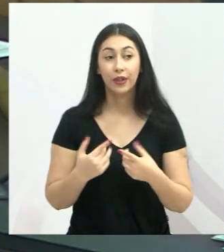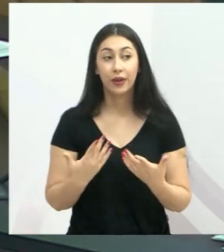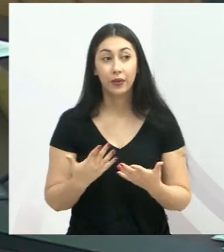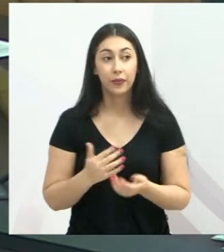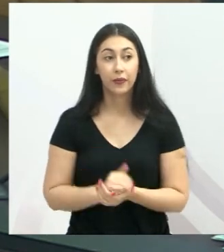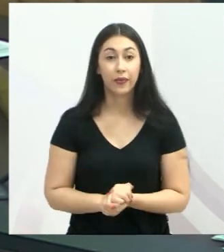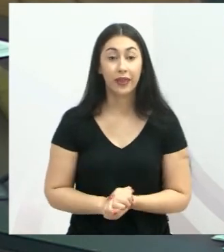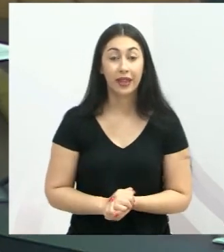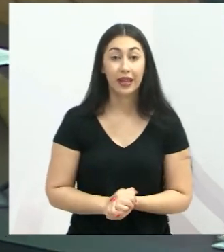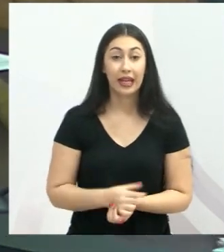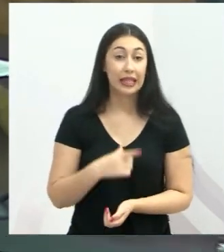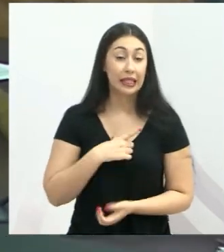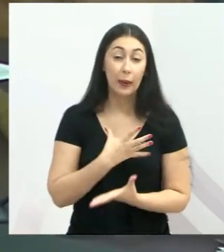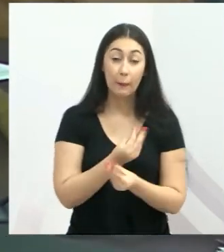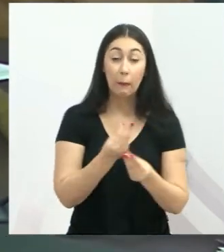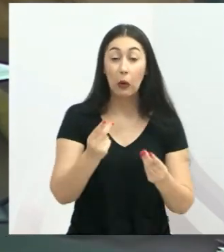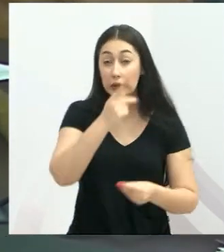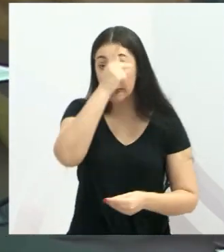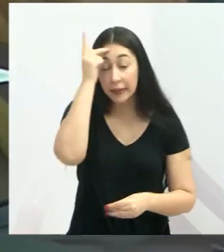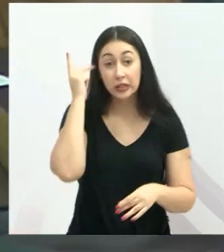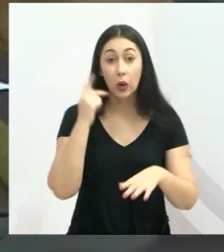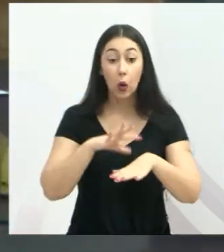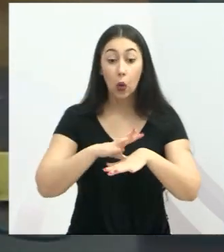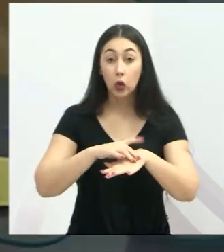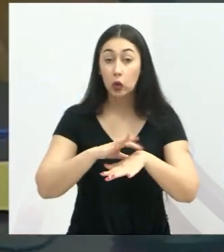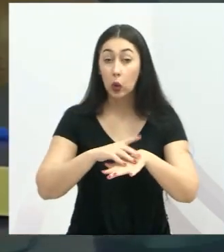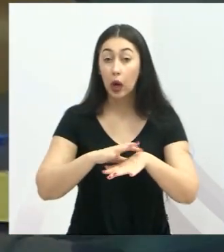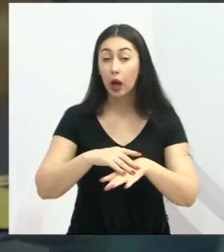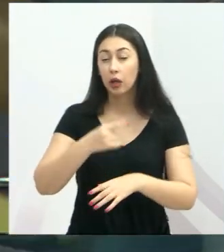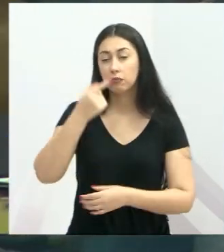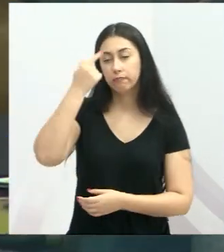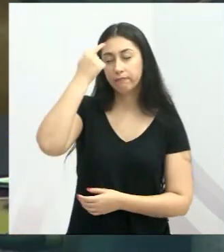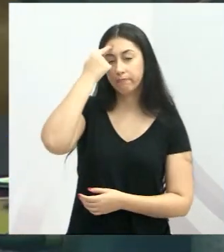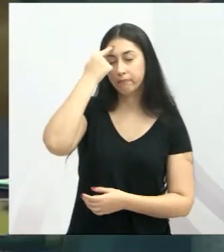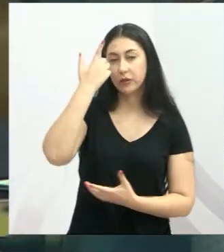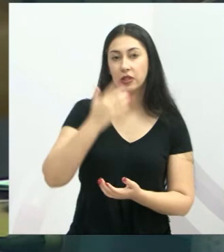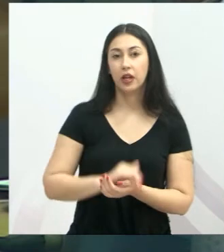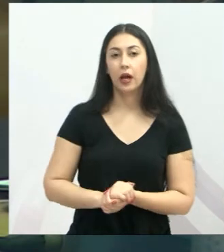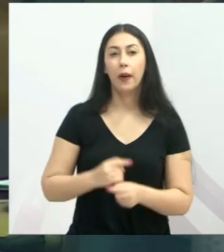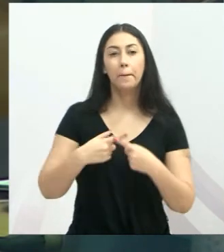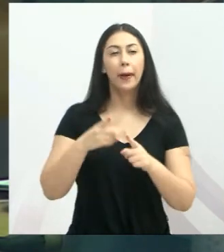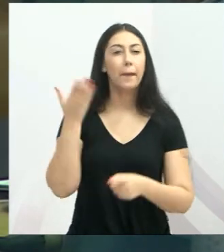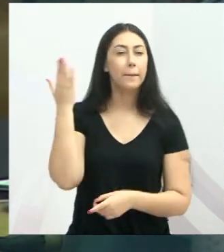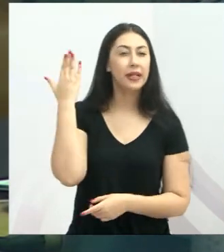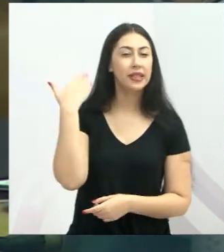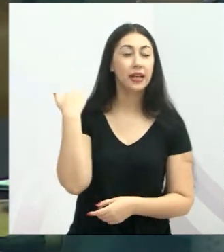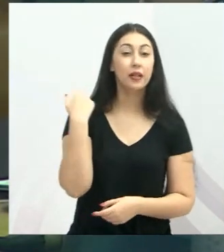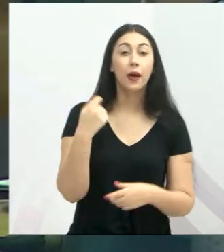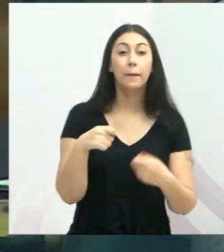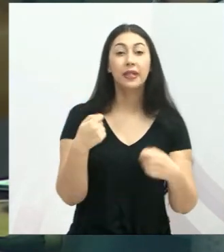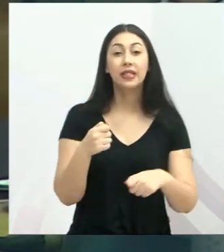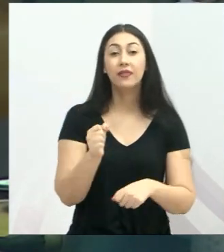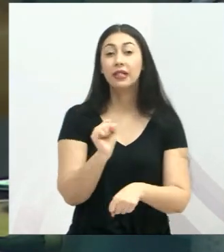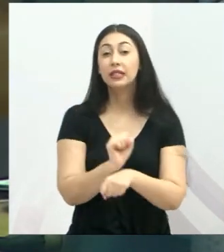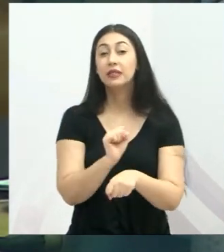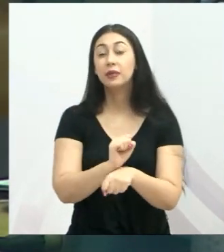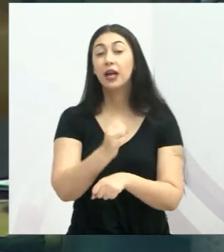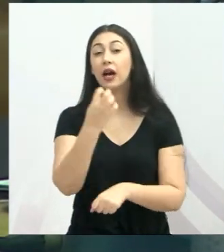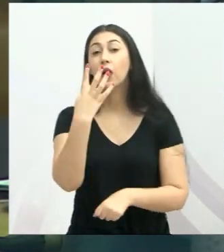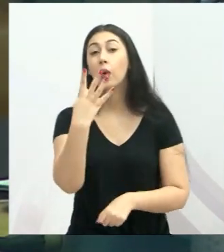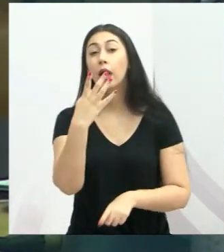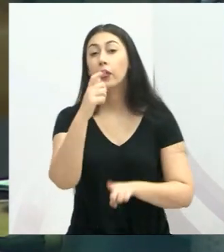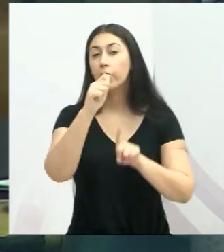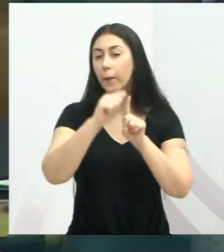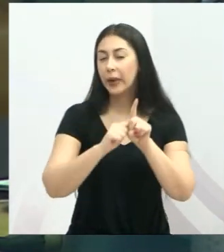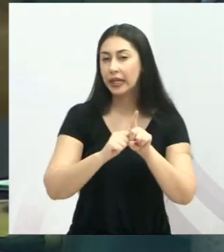acometem um número muito elevado de pessoas. E naquela ocasião, se demorava 4 meses para a pessoa ter uma consulta com um